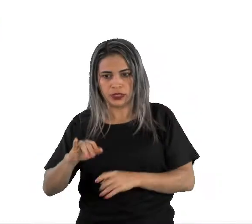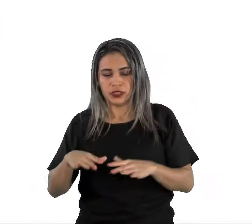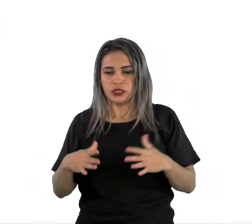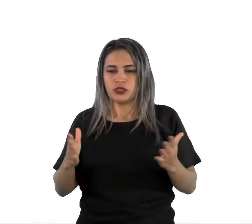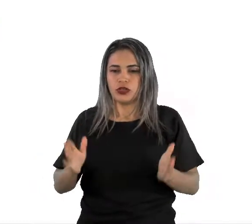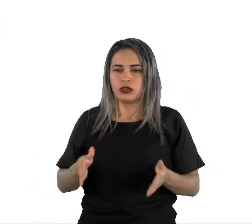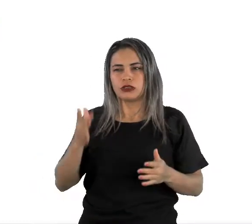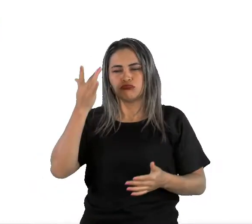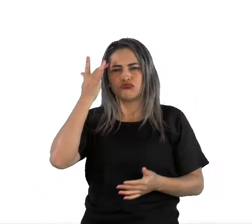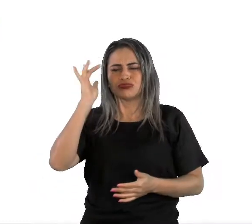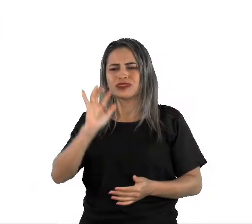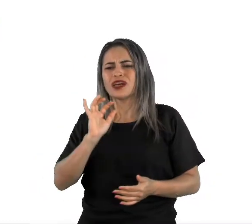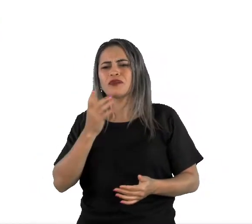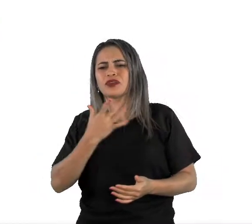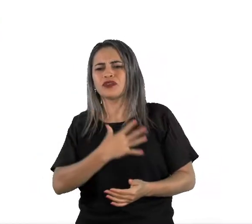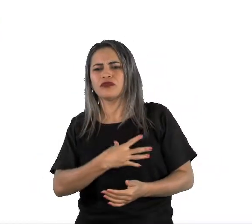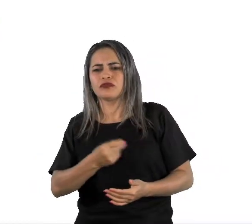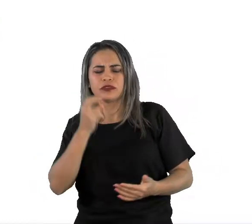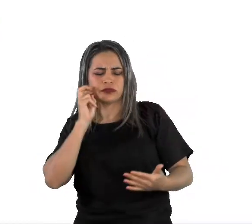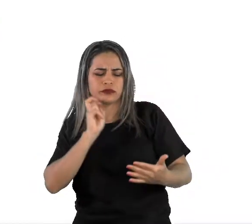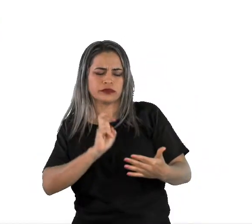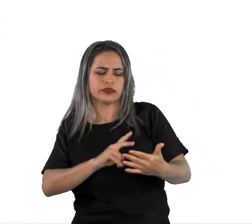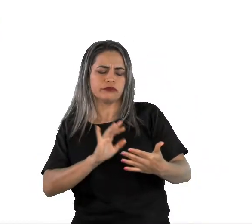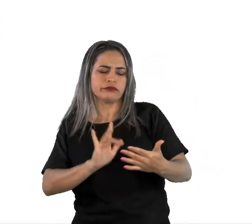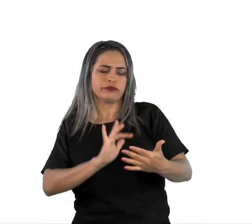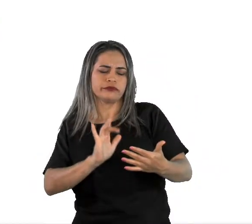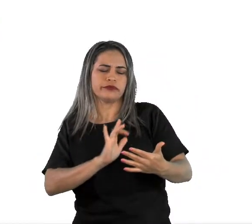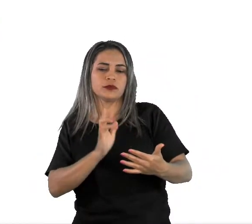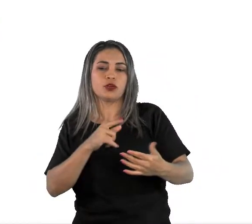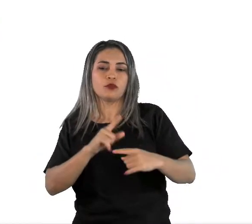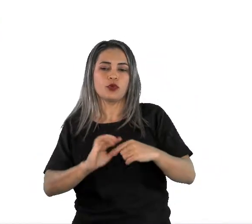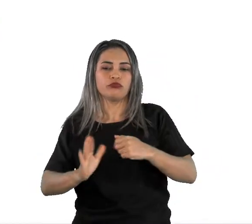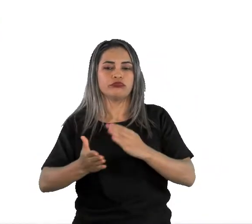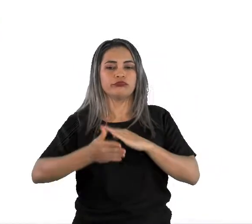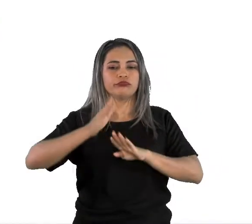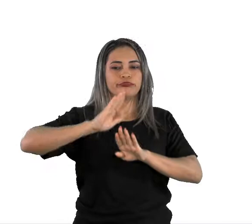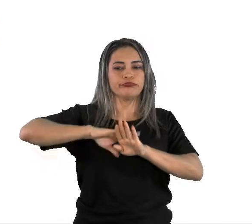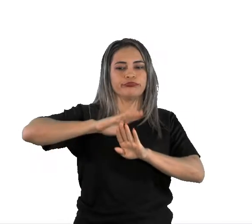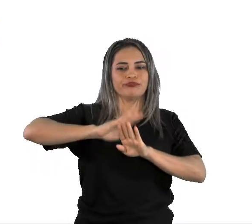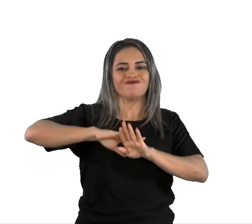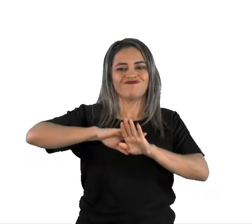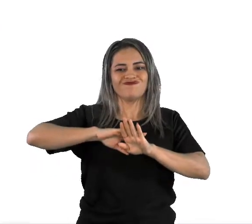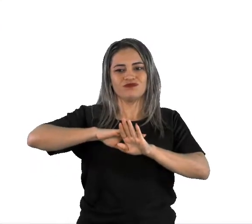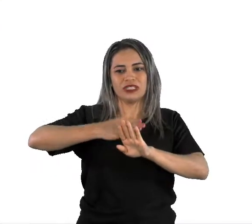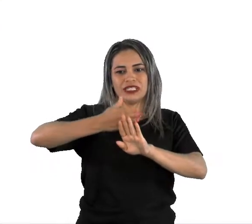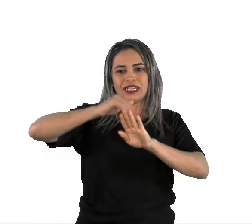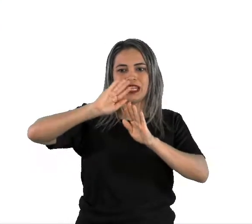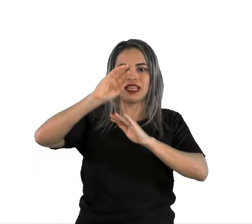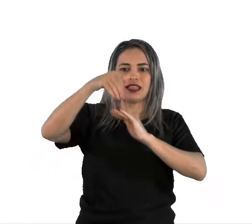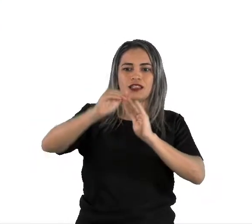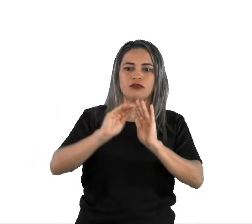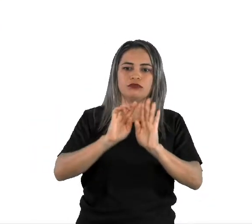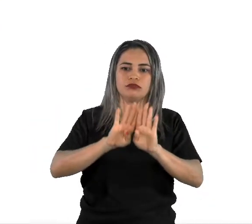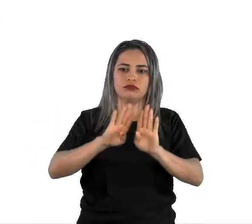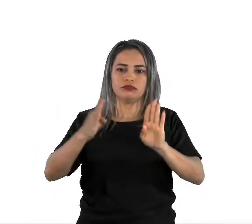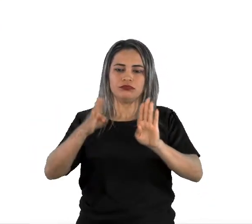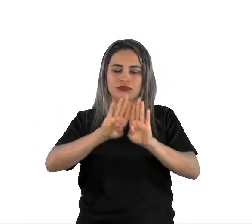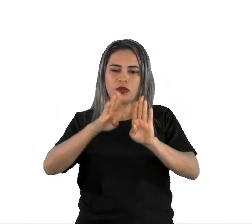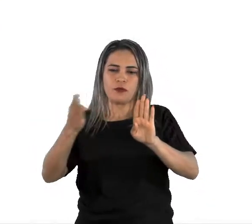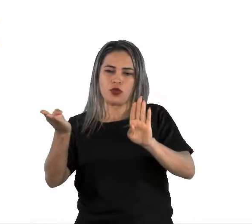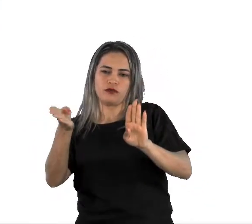não sabem o que os seus filhos estão fazendo por trás das portas fechadas. A